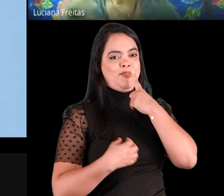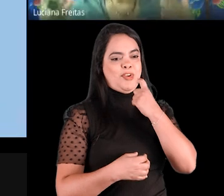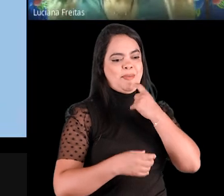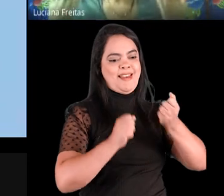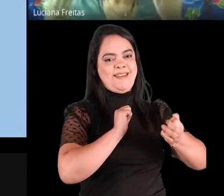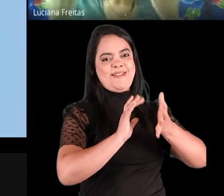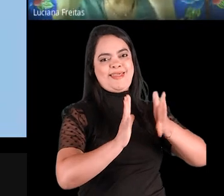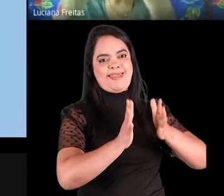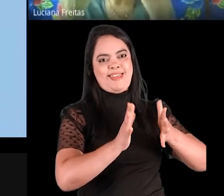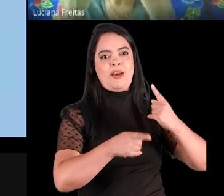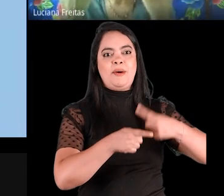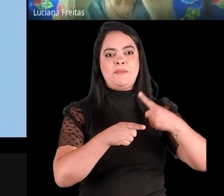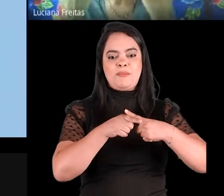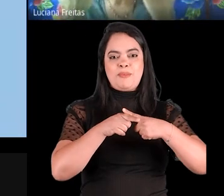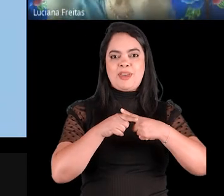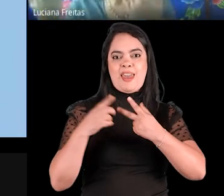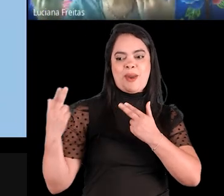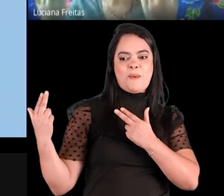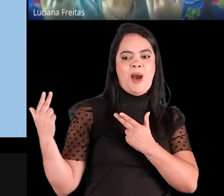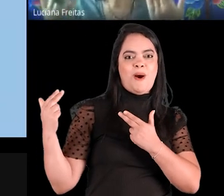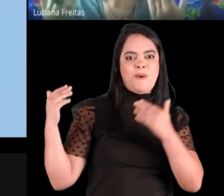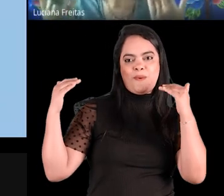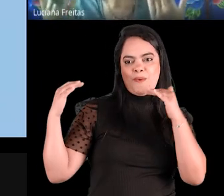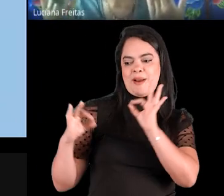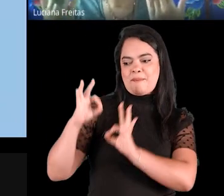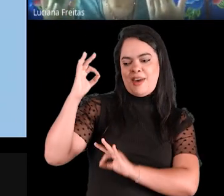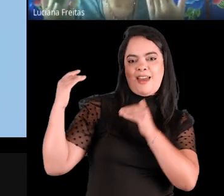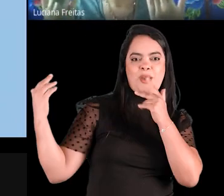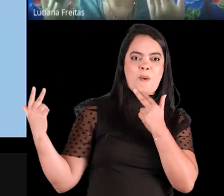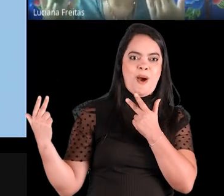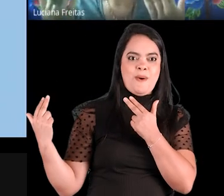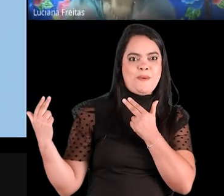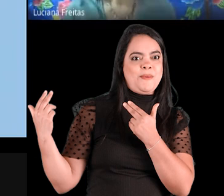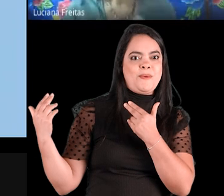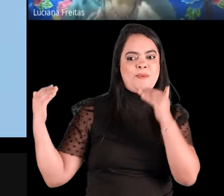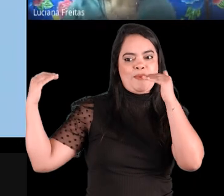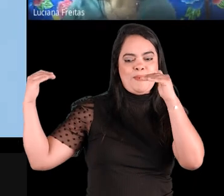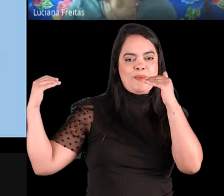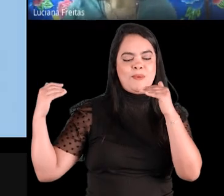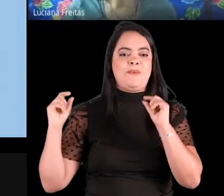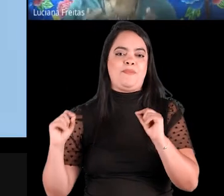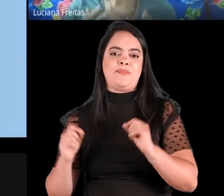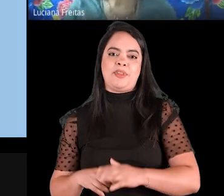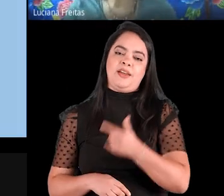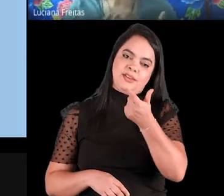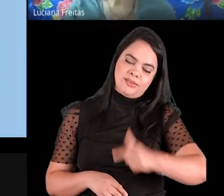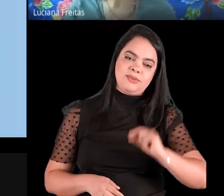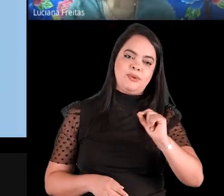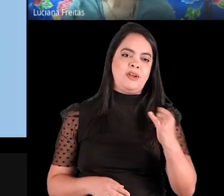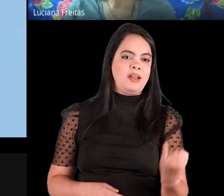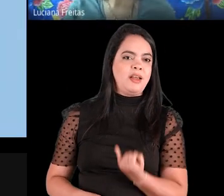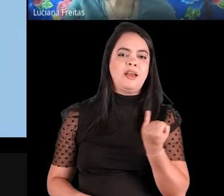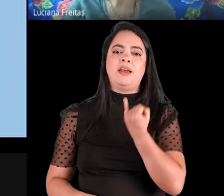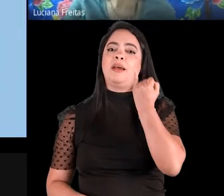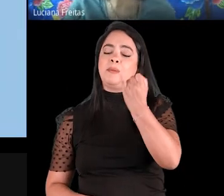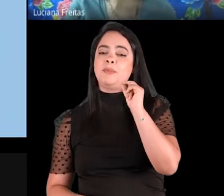quê? Ele está de igual tamanho com a pessoa que está falando, né? E aí, mais uma vez, a importância que se